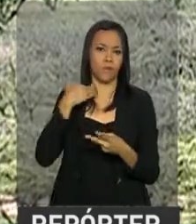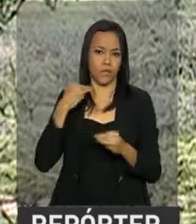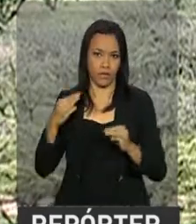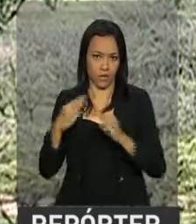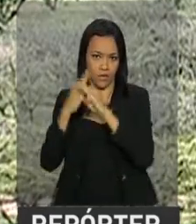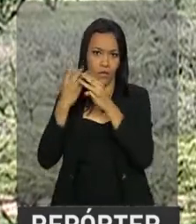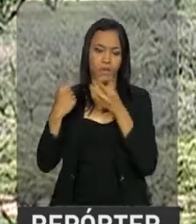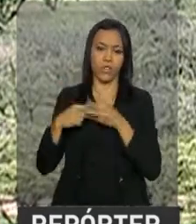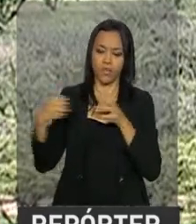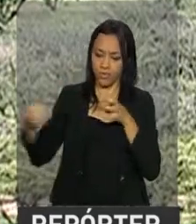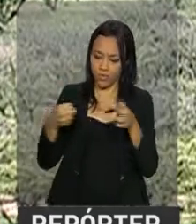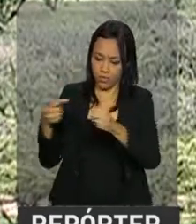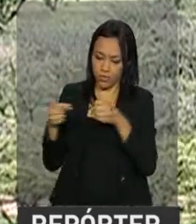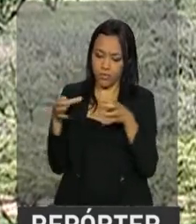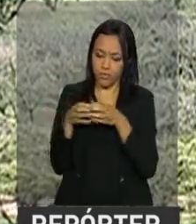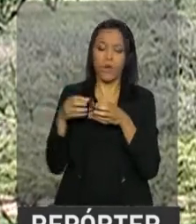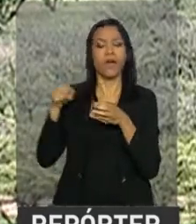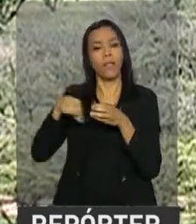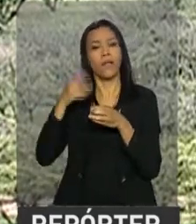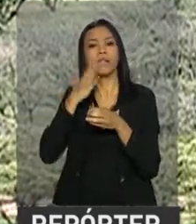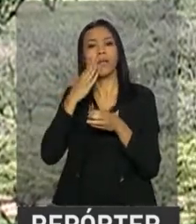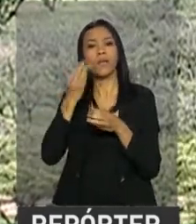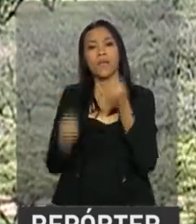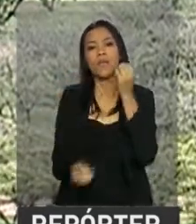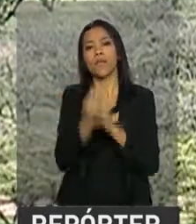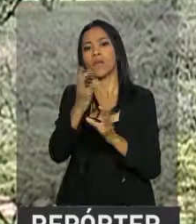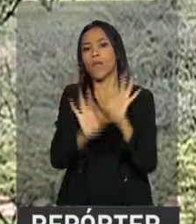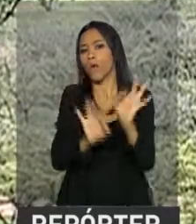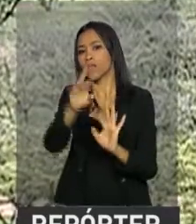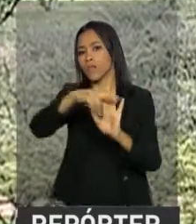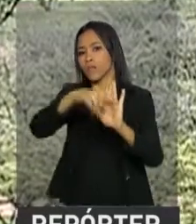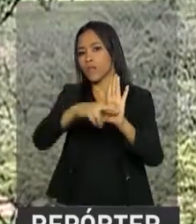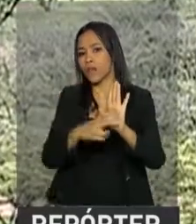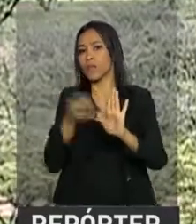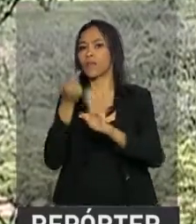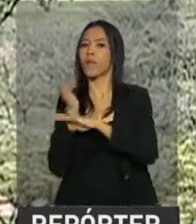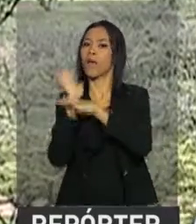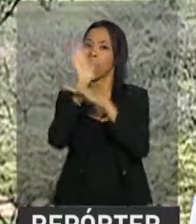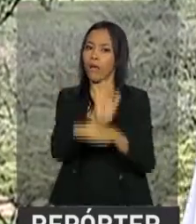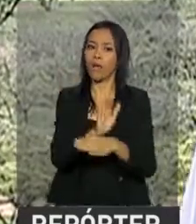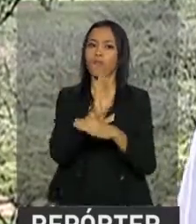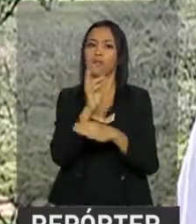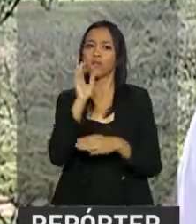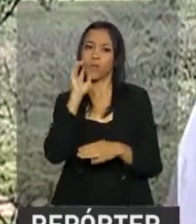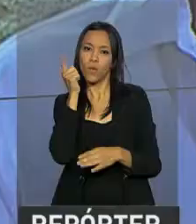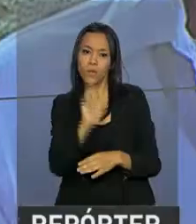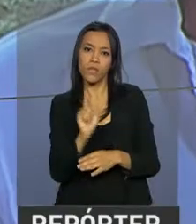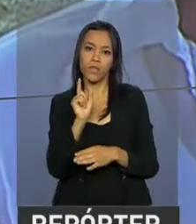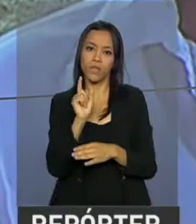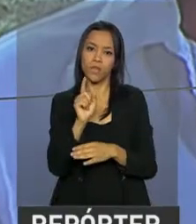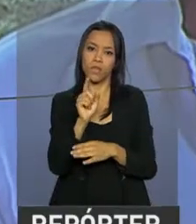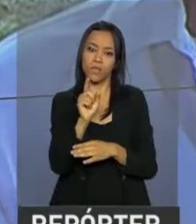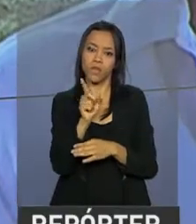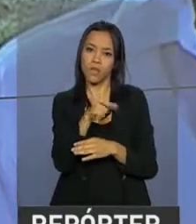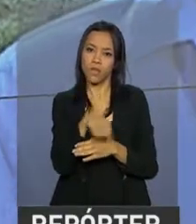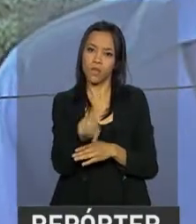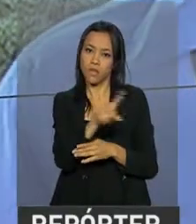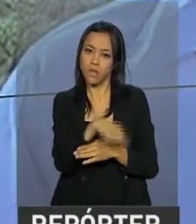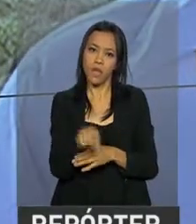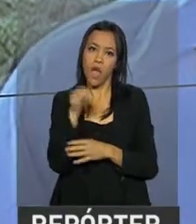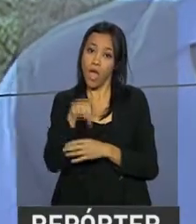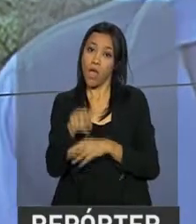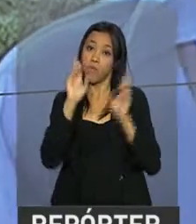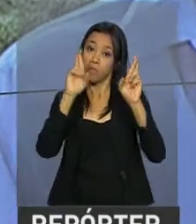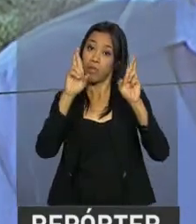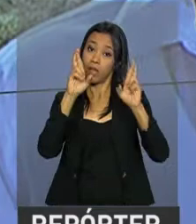para formalizar esses critérios e atender aí esses pequenos construtores. Isso aí é uma